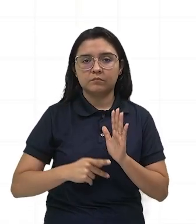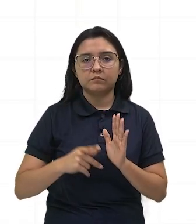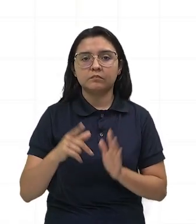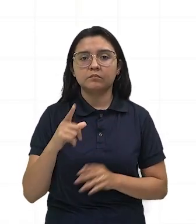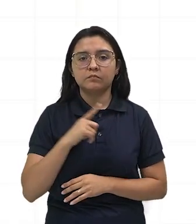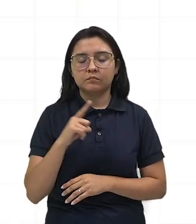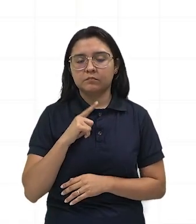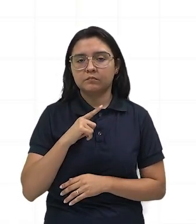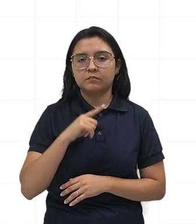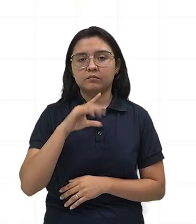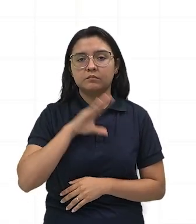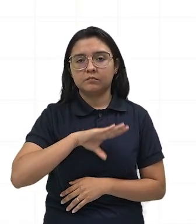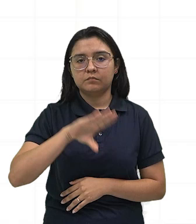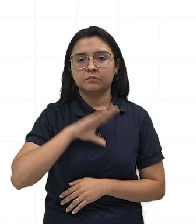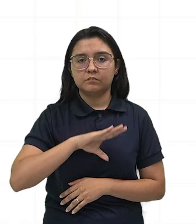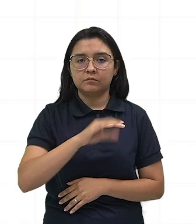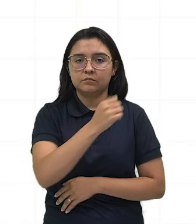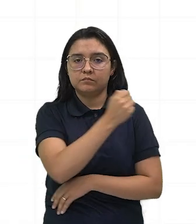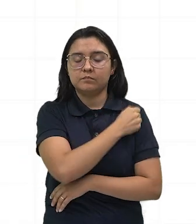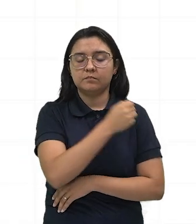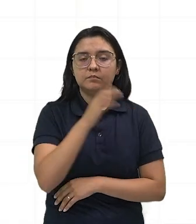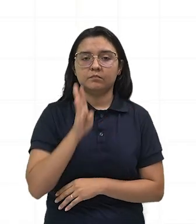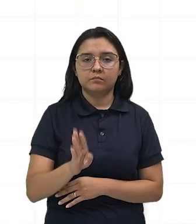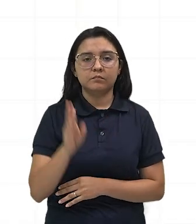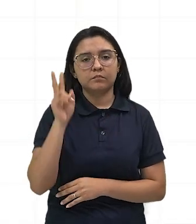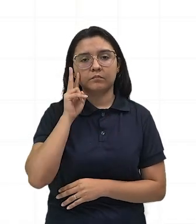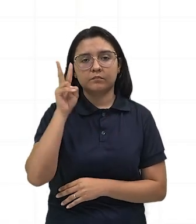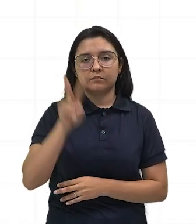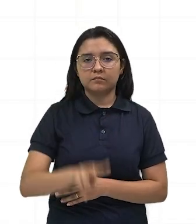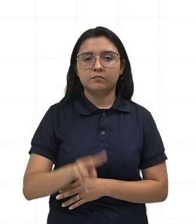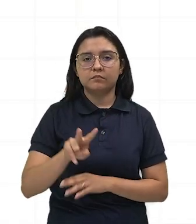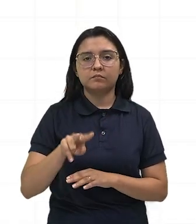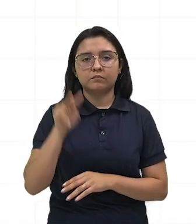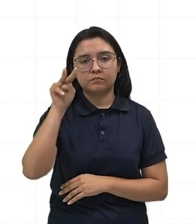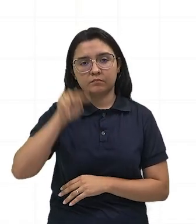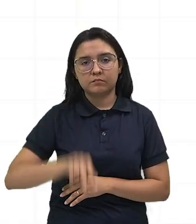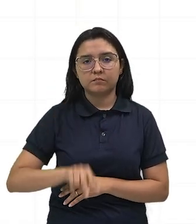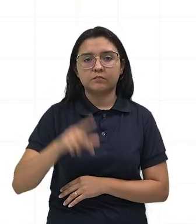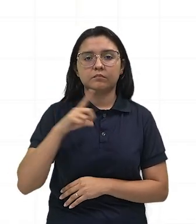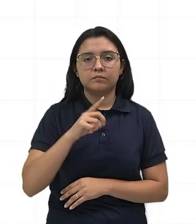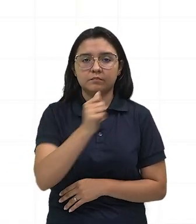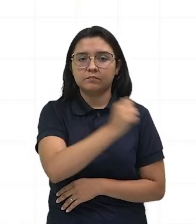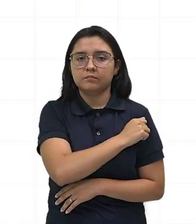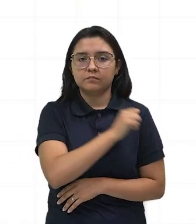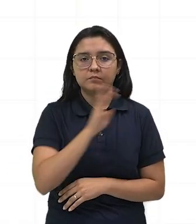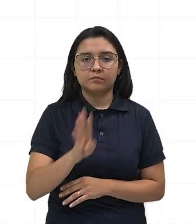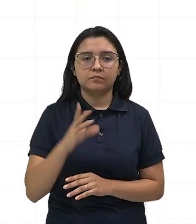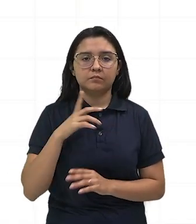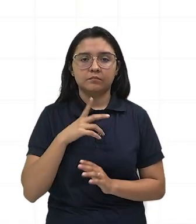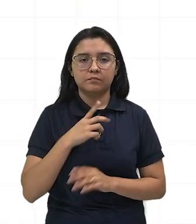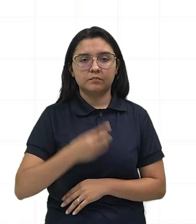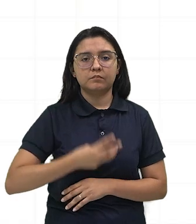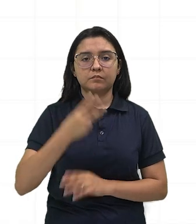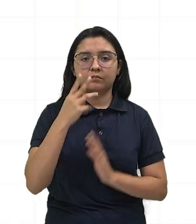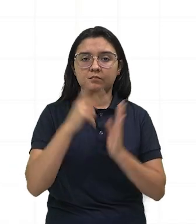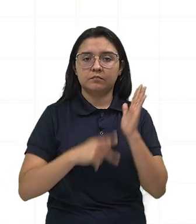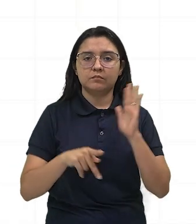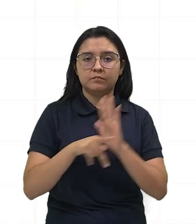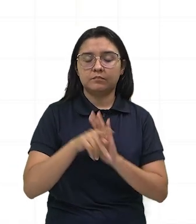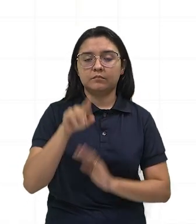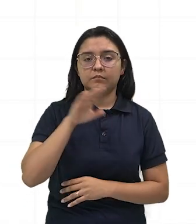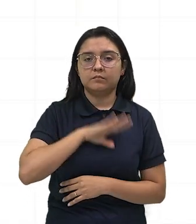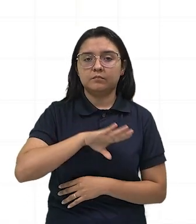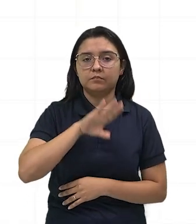portuguesa? O aluno B. Aí eu vou olhar aqui, aluno B. a terceira nota de língua portuguesa,